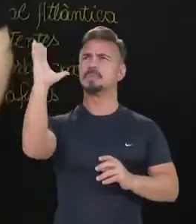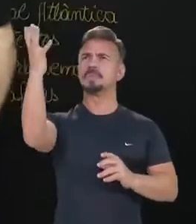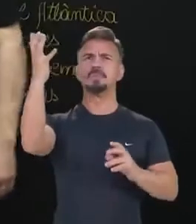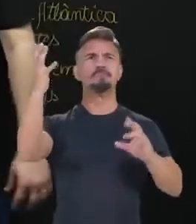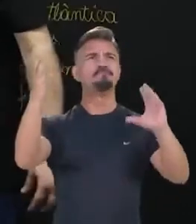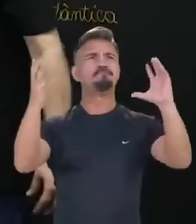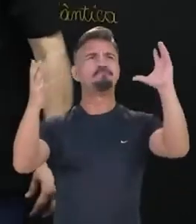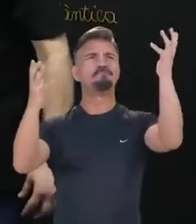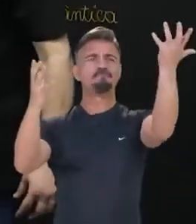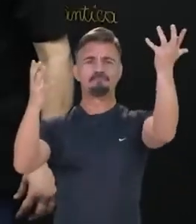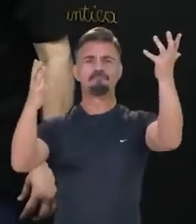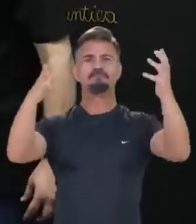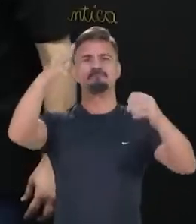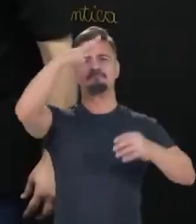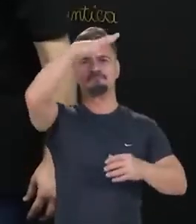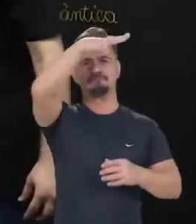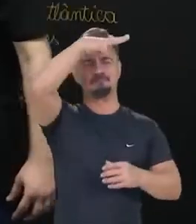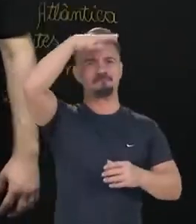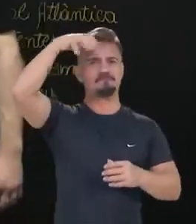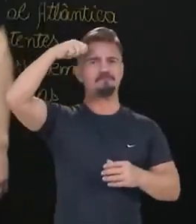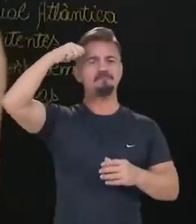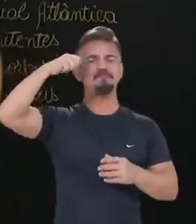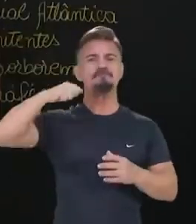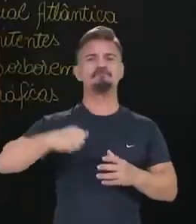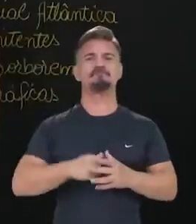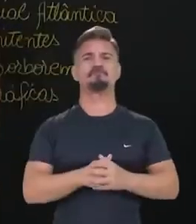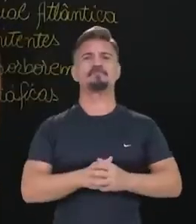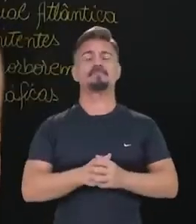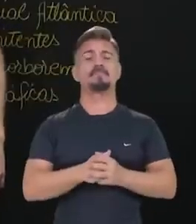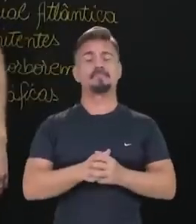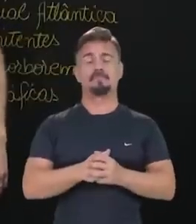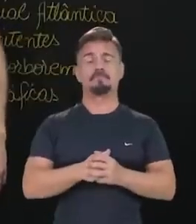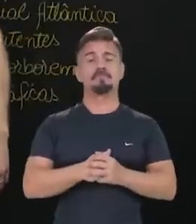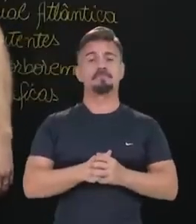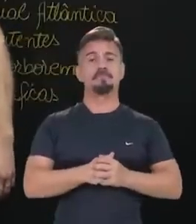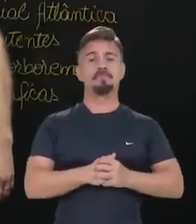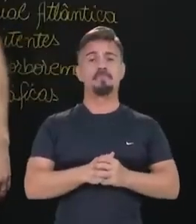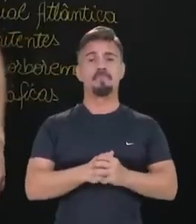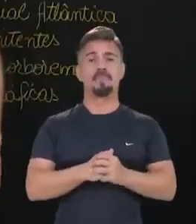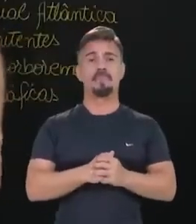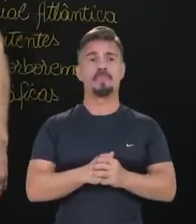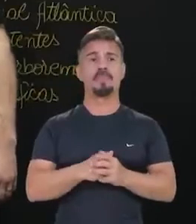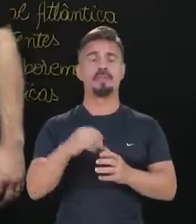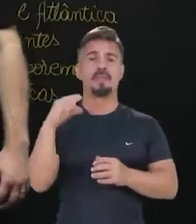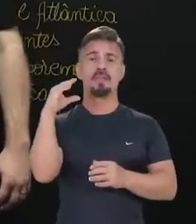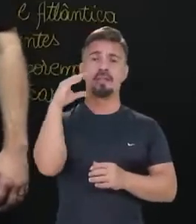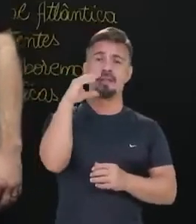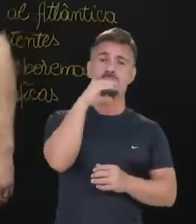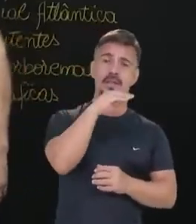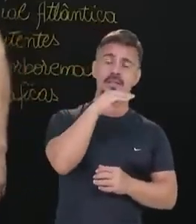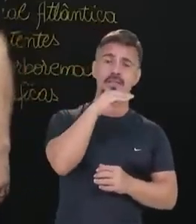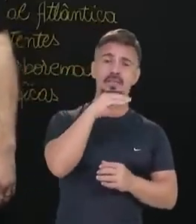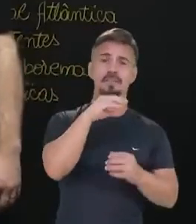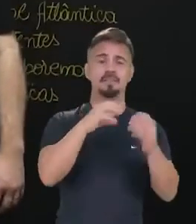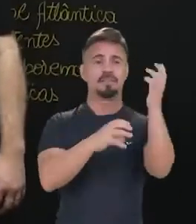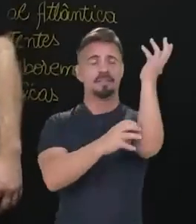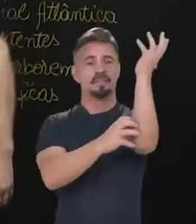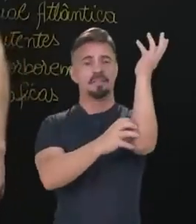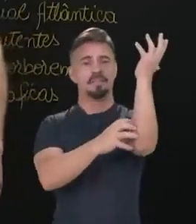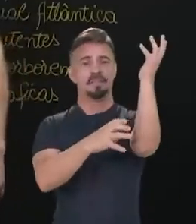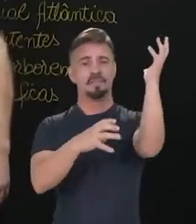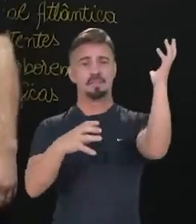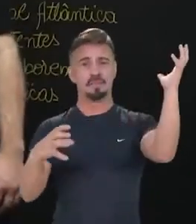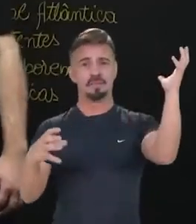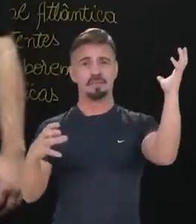morfoclimático, a Amazônia. Essa característica, então, da Amazônia, quente, úmida,